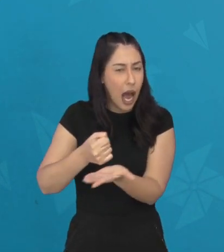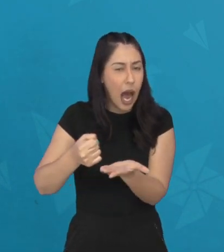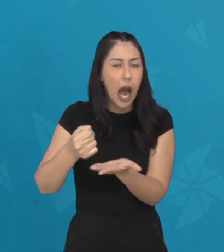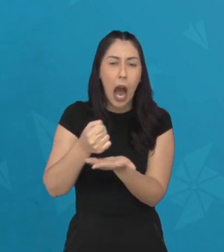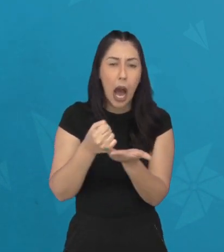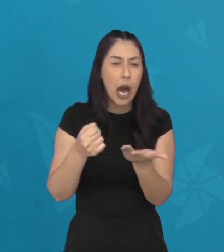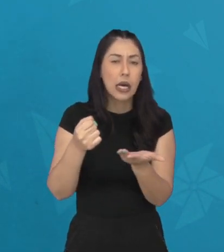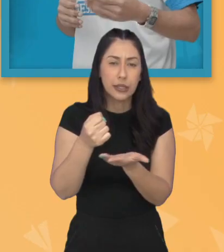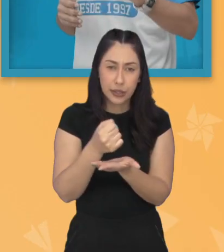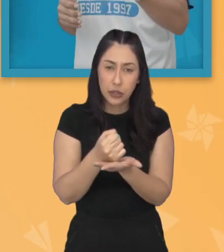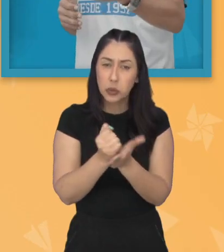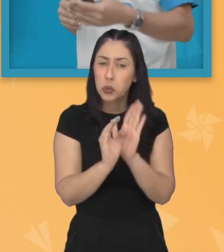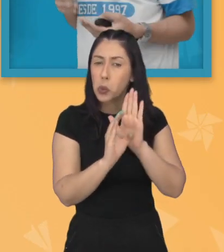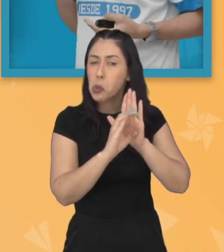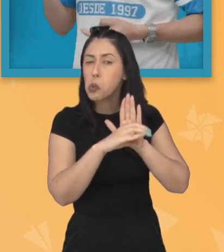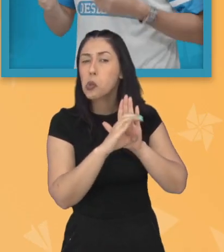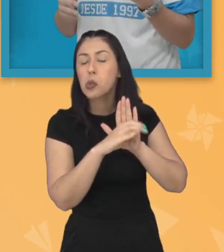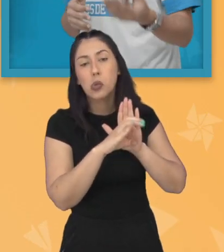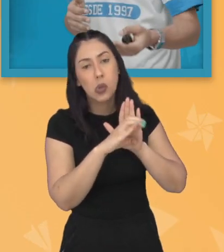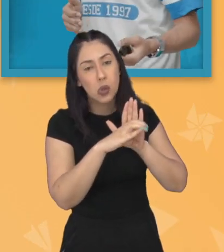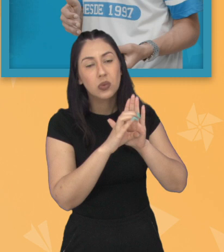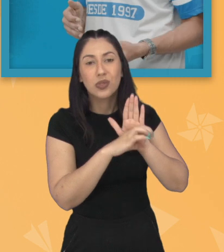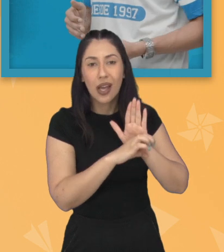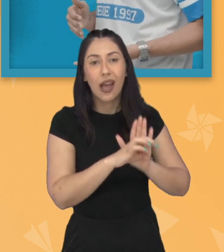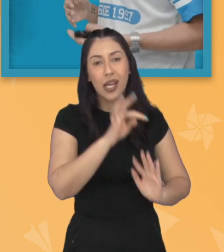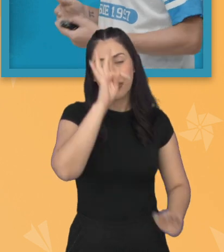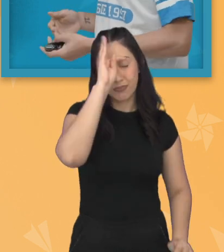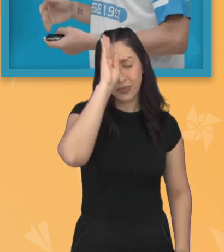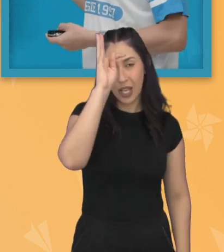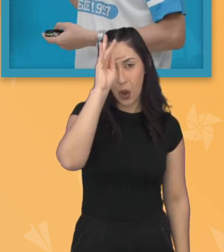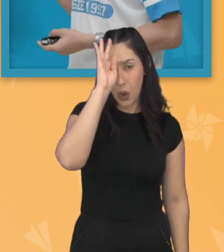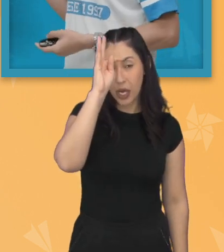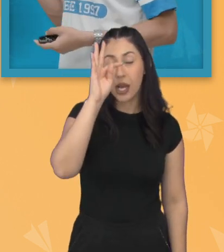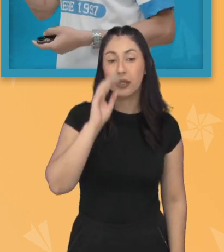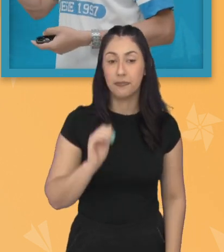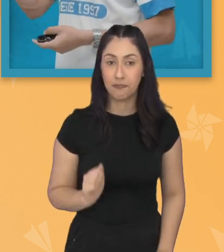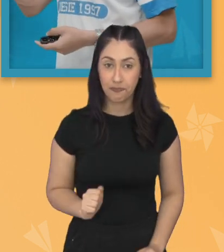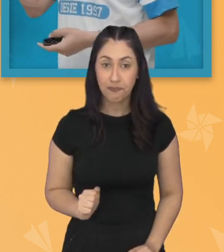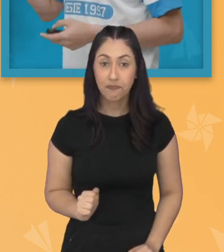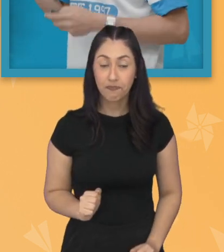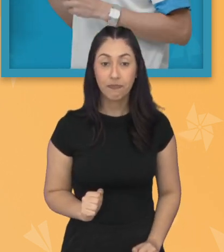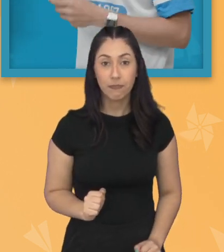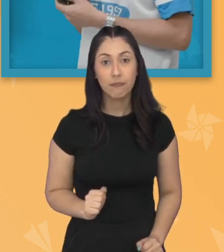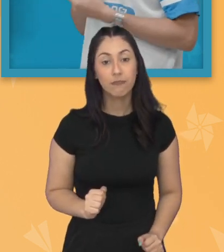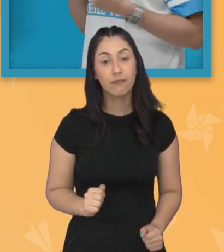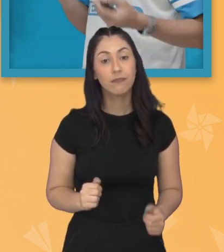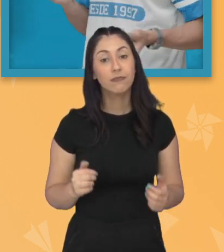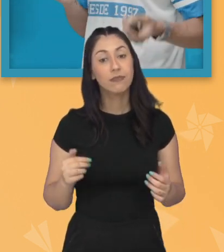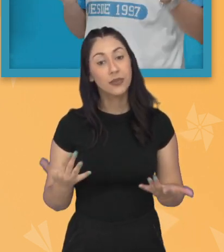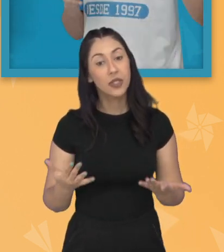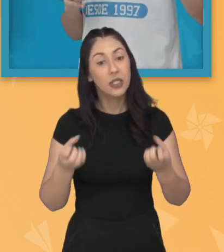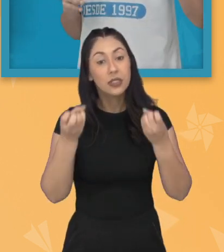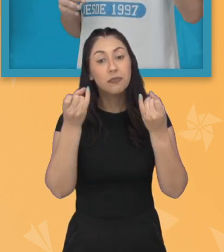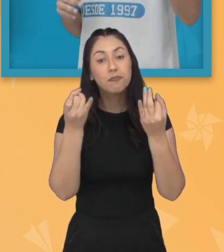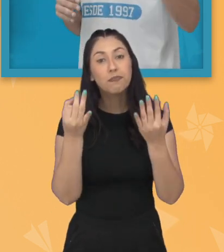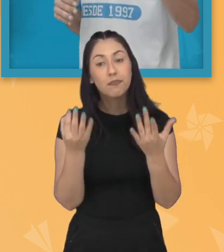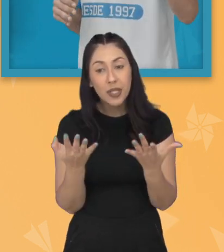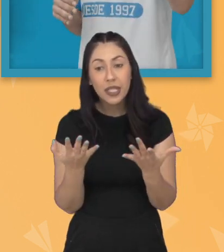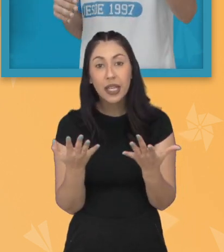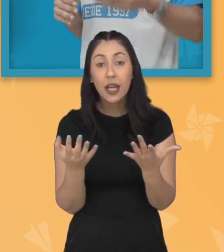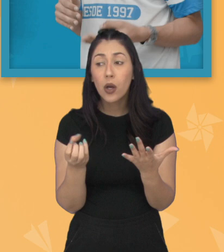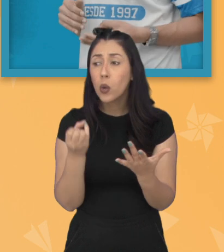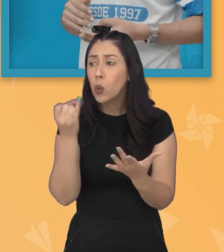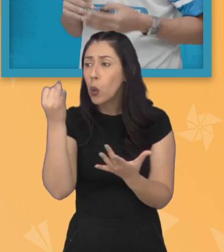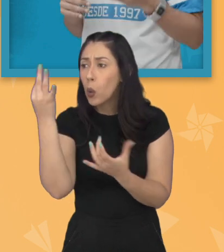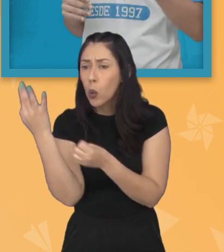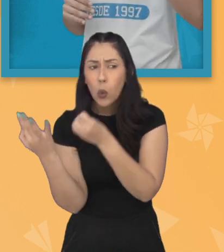de maneira a dar embasamento teórico para ela ser funcional, tudo bem? Né, de maneira que compreende e explica as proporcionalidades